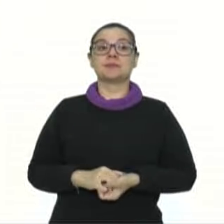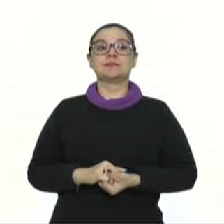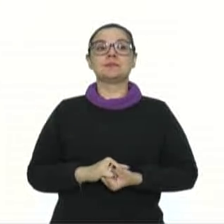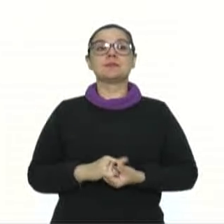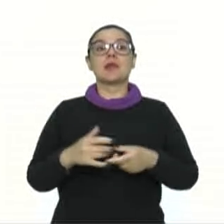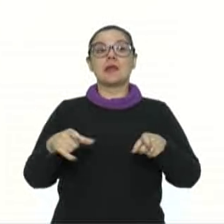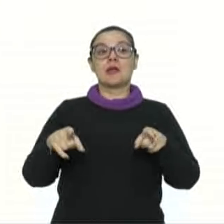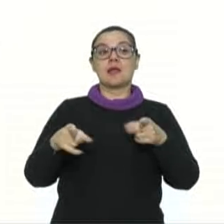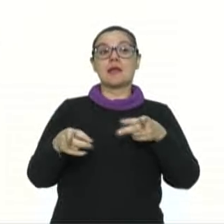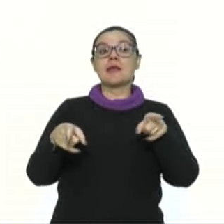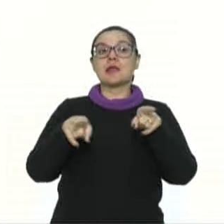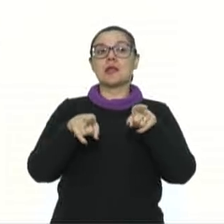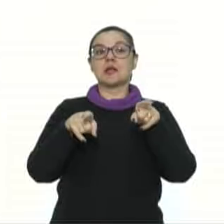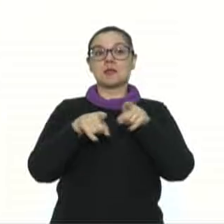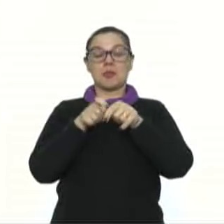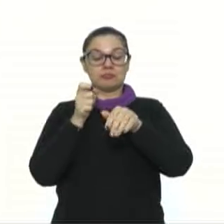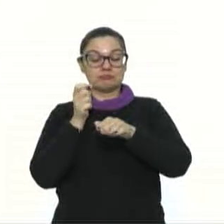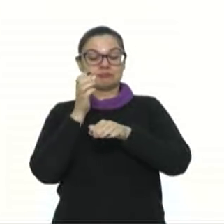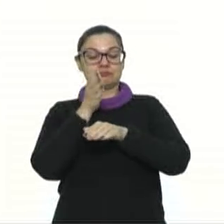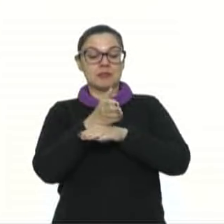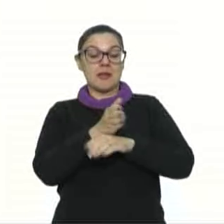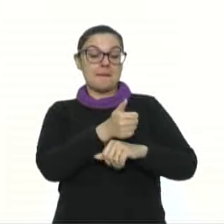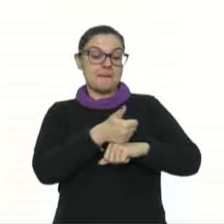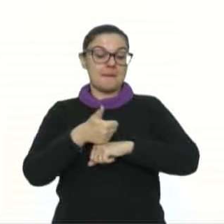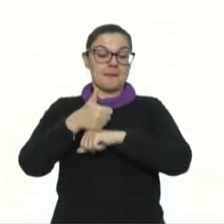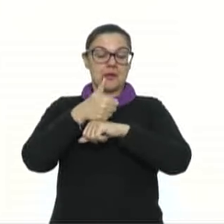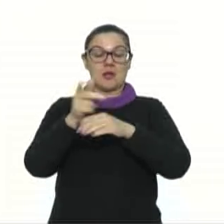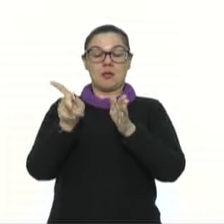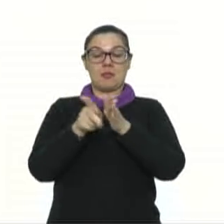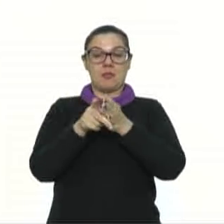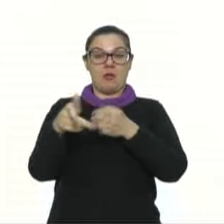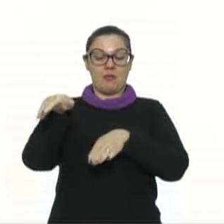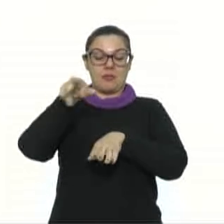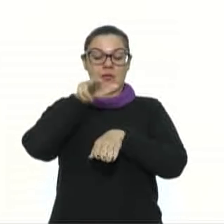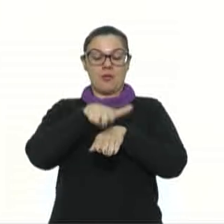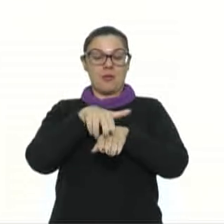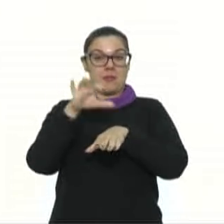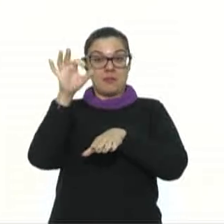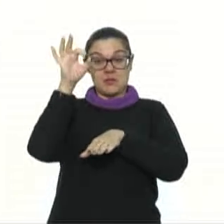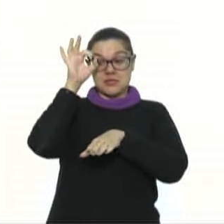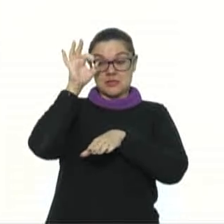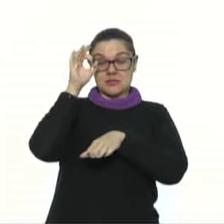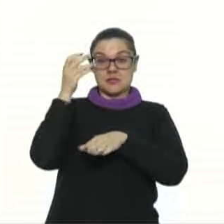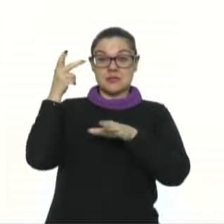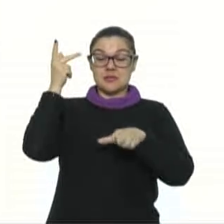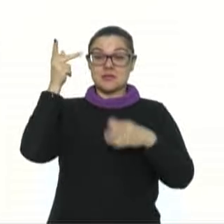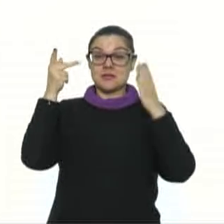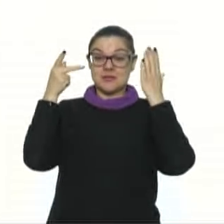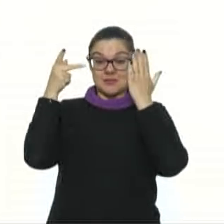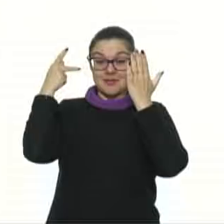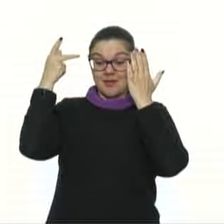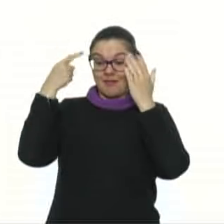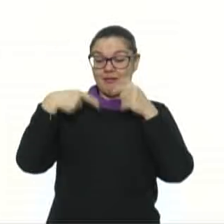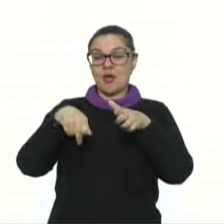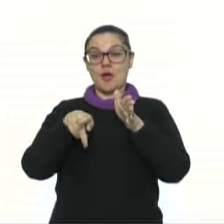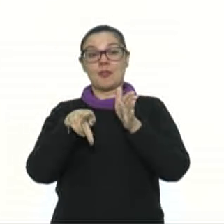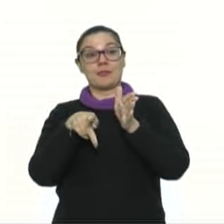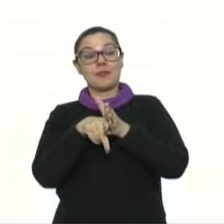e preceptora da residência em psiquiatria do Hospital das Clínicas, Dr. Ramadez